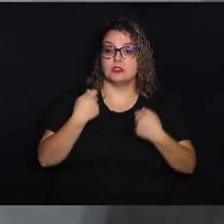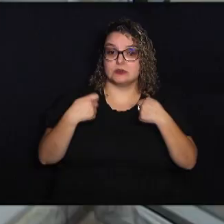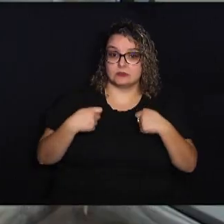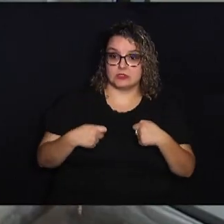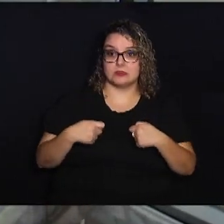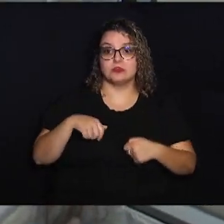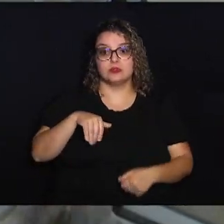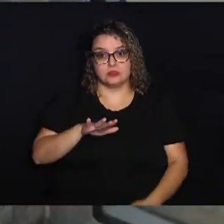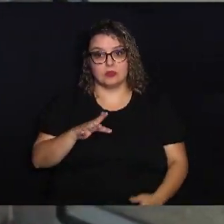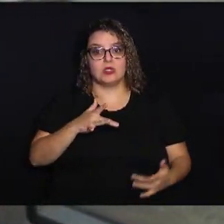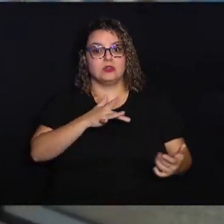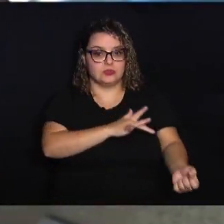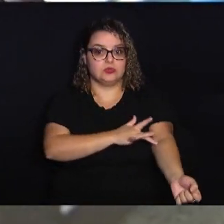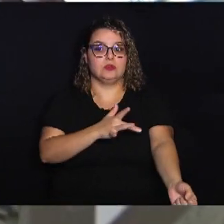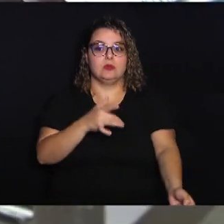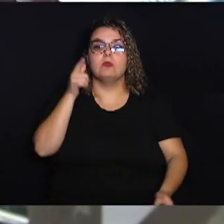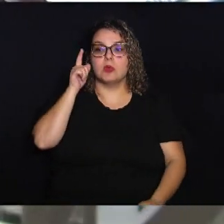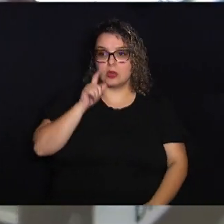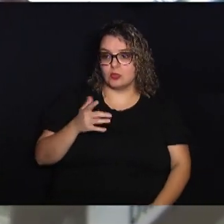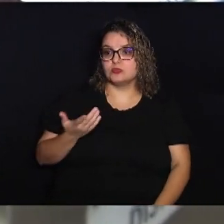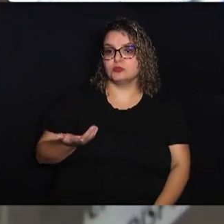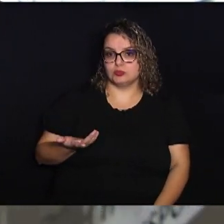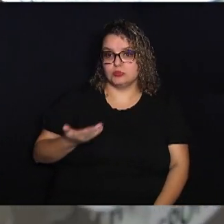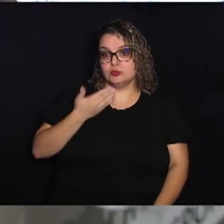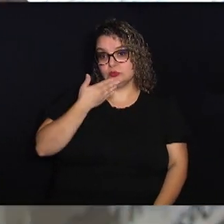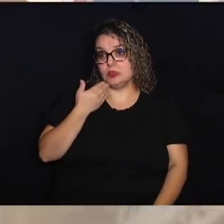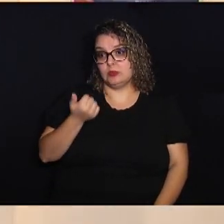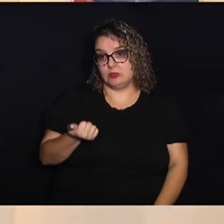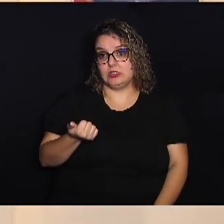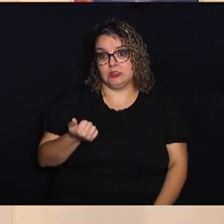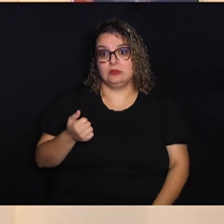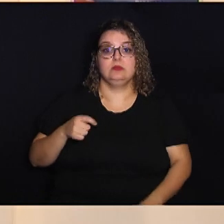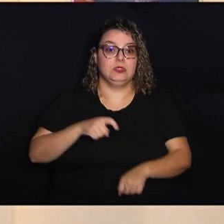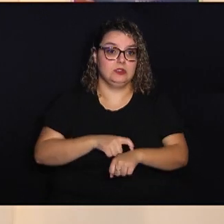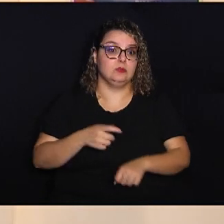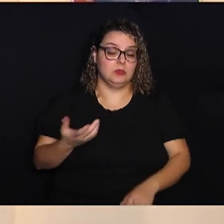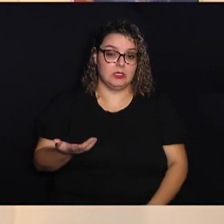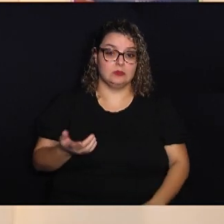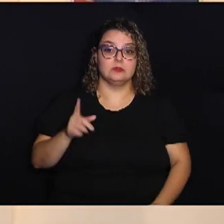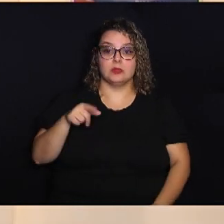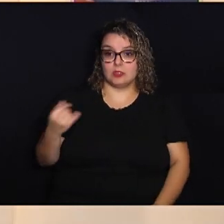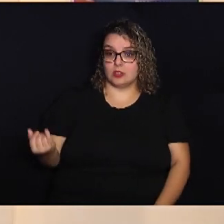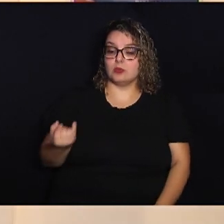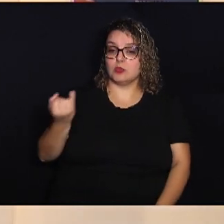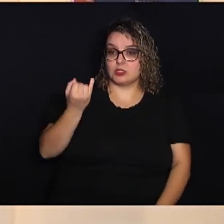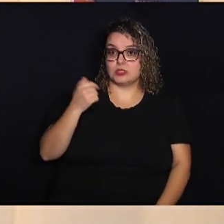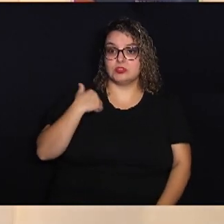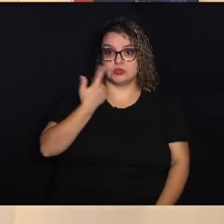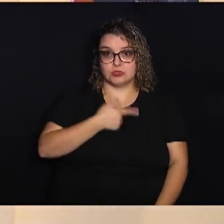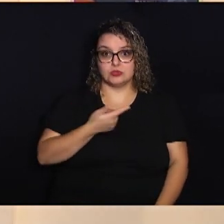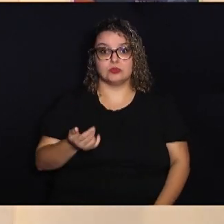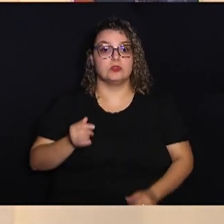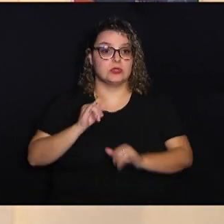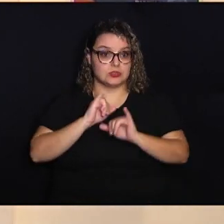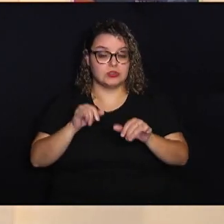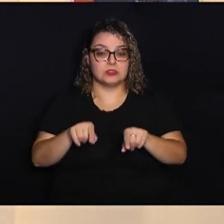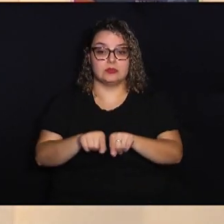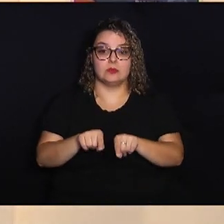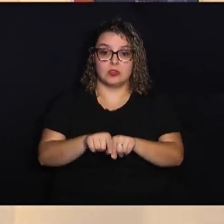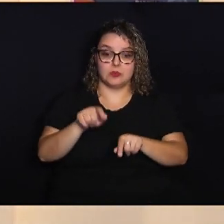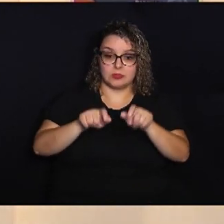mais doações para que a gente consiga melhorar aí essa situação. Então, é importante que a gente diga também para as pessoas